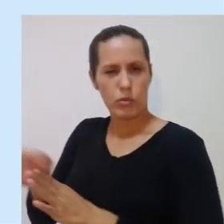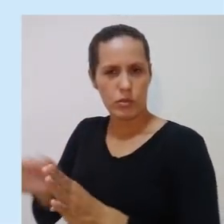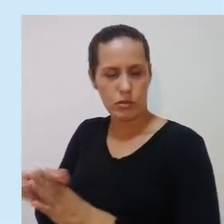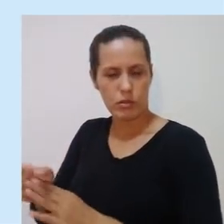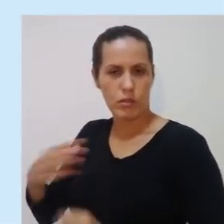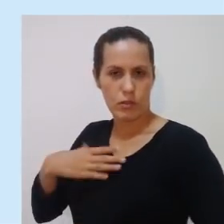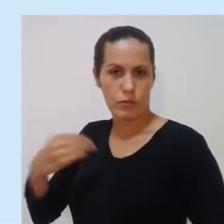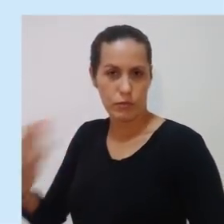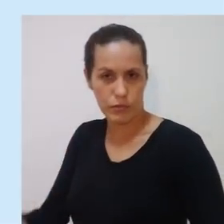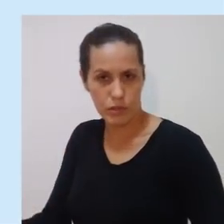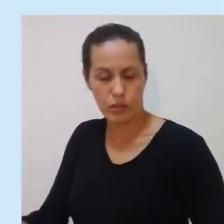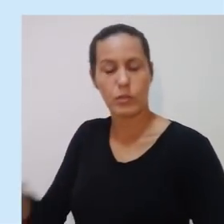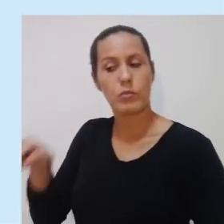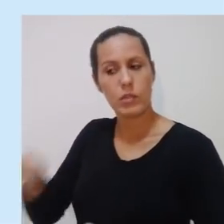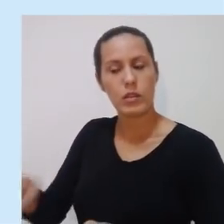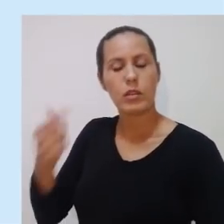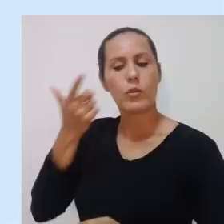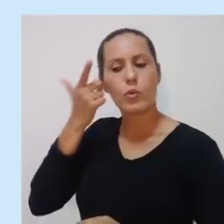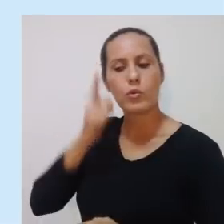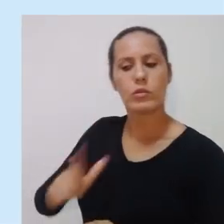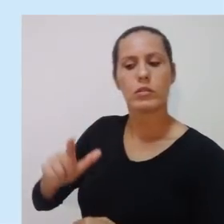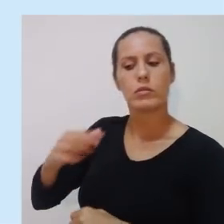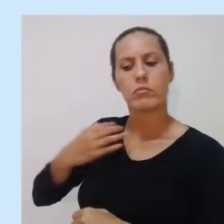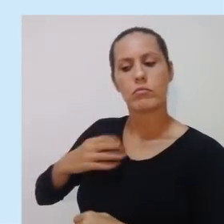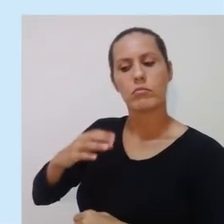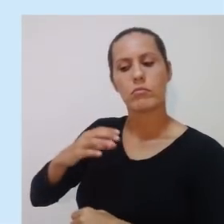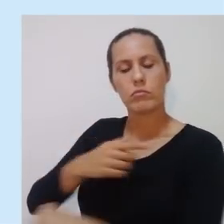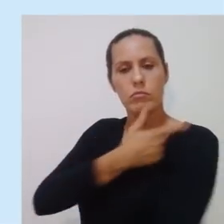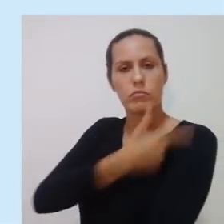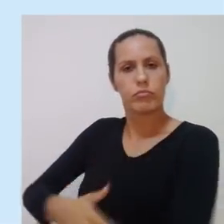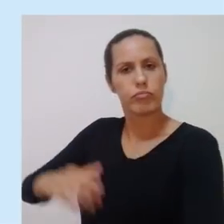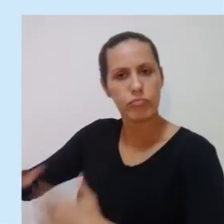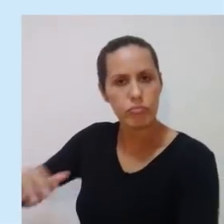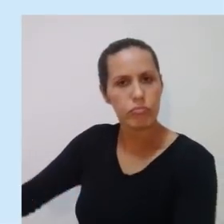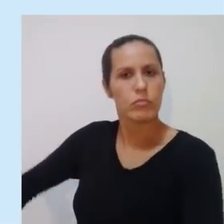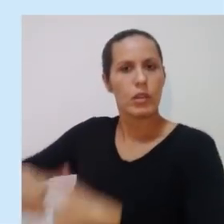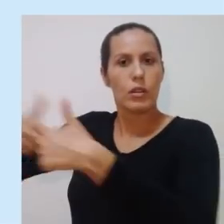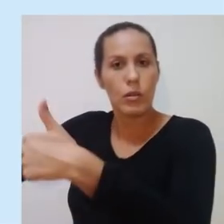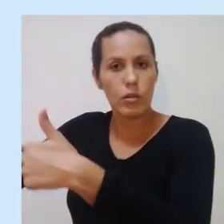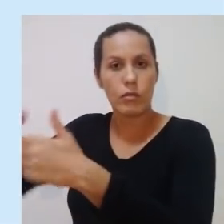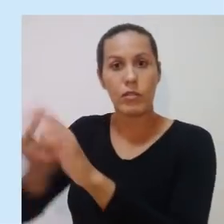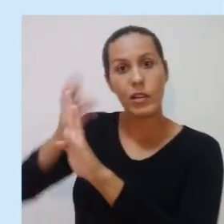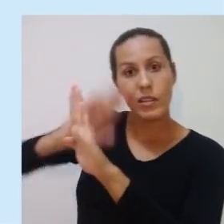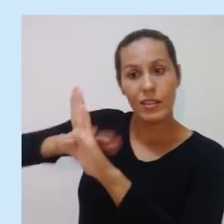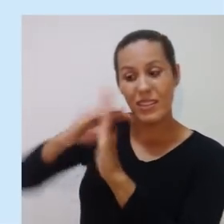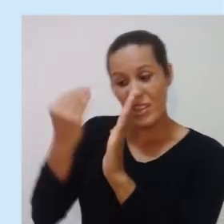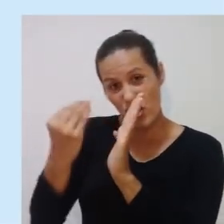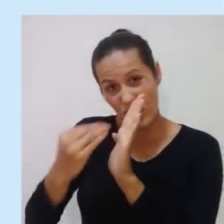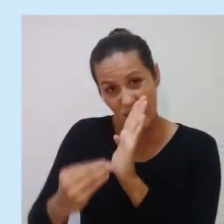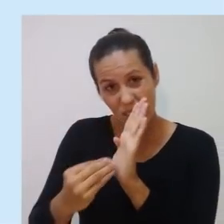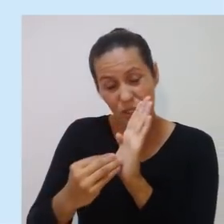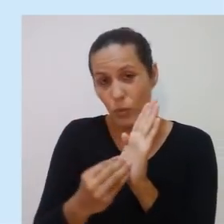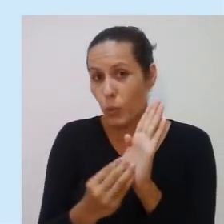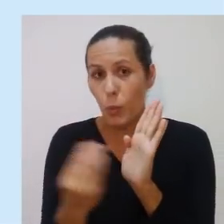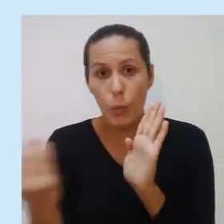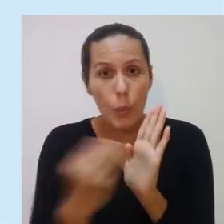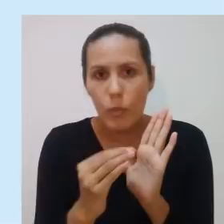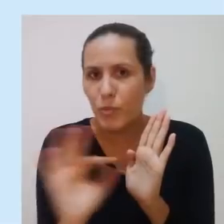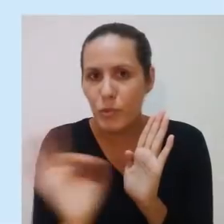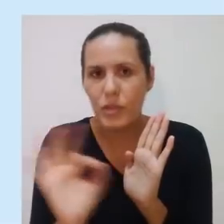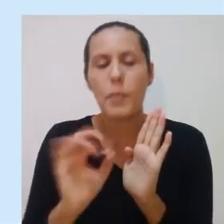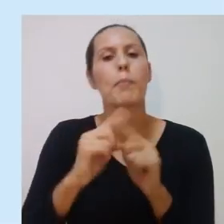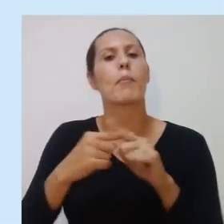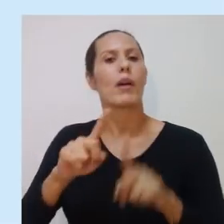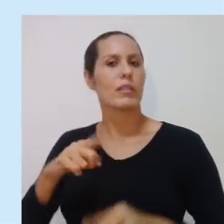crítica construtiva, né? Construtiva para o filho crescer, para o filho melhorar. Não tem nada disso escrito, mas